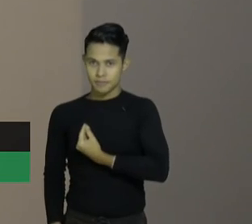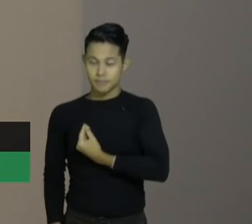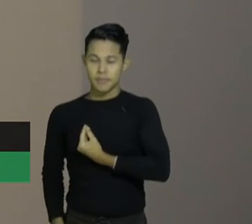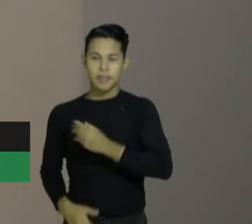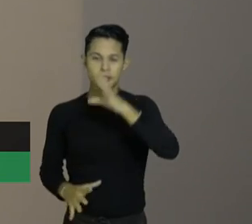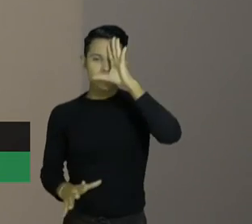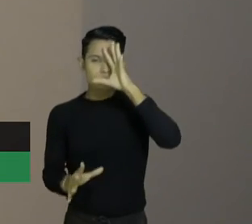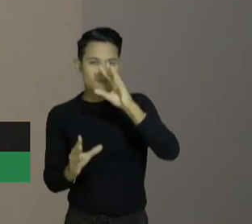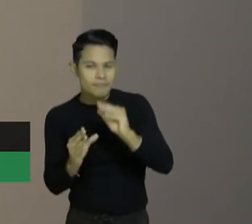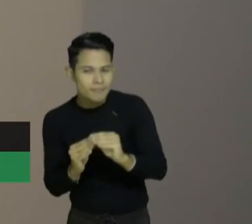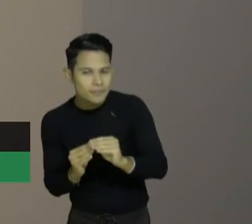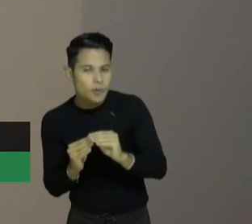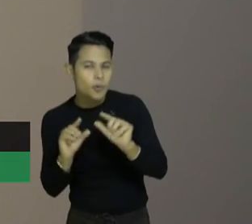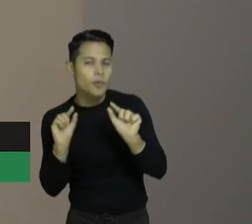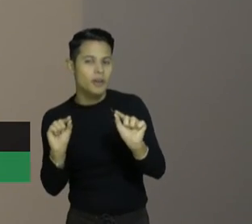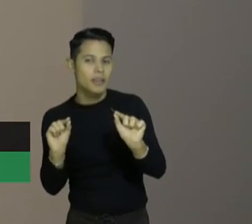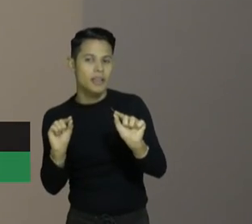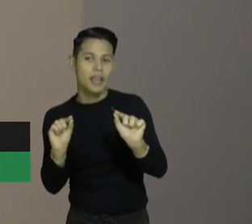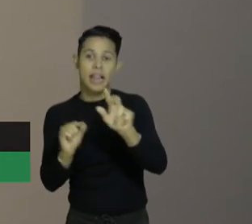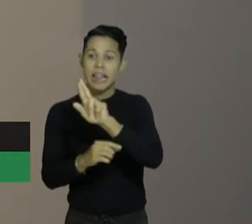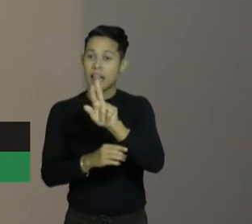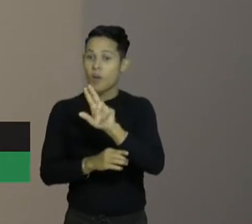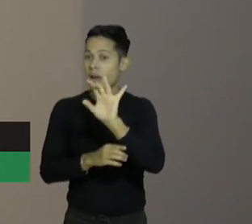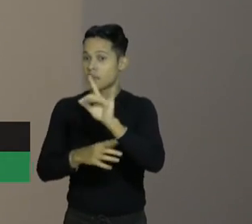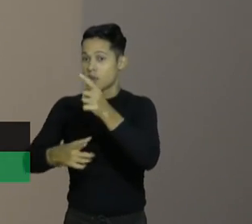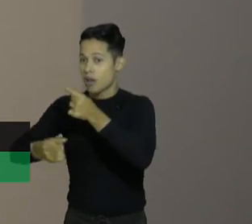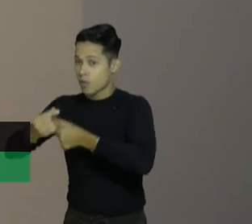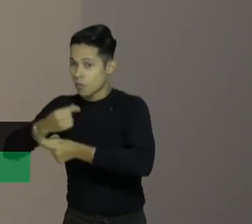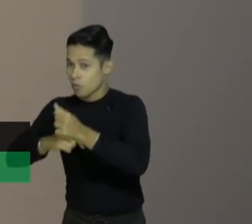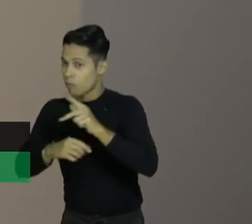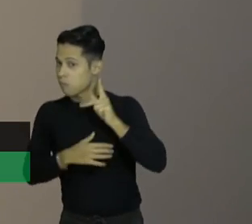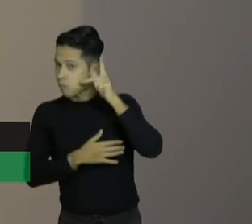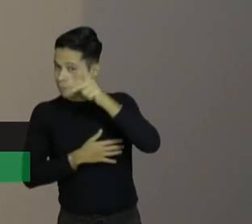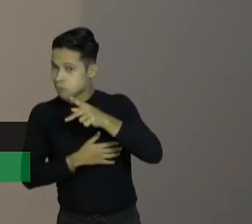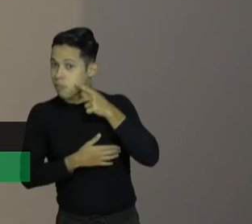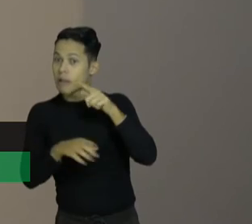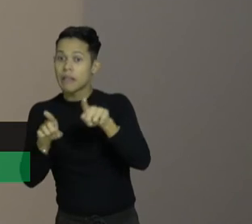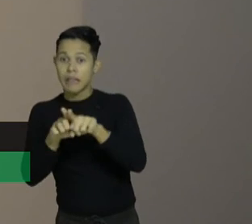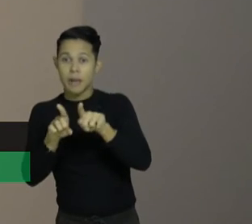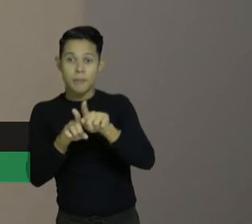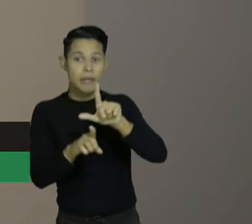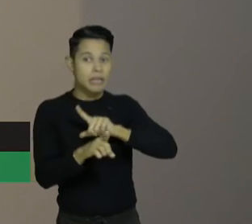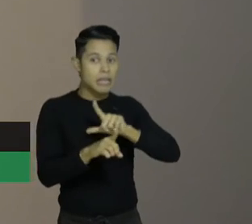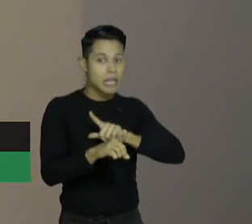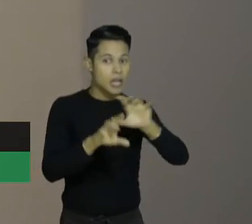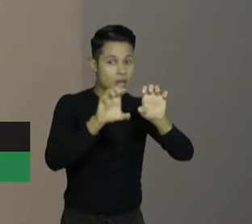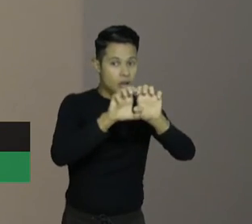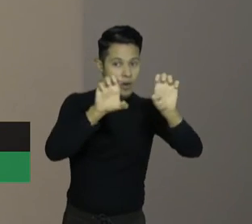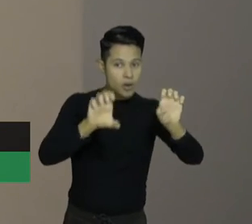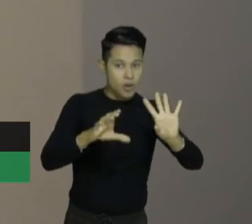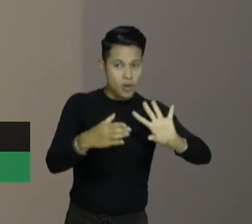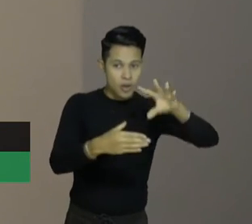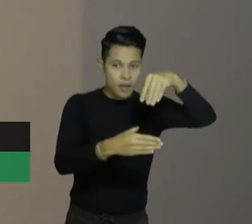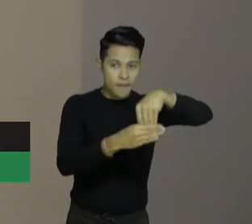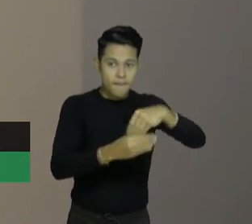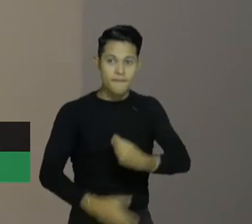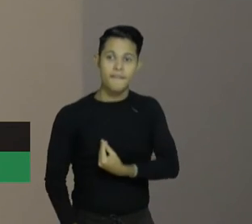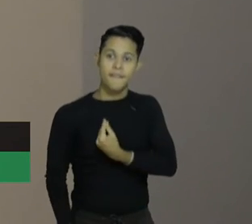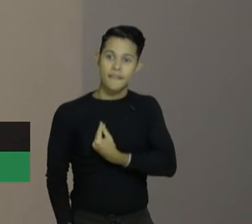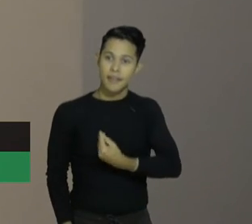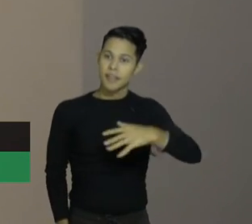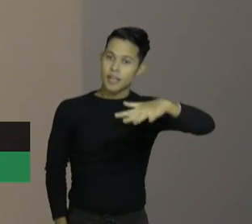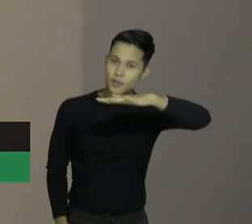uma questão de Economia ou política trata-se de uma questão intrinsecamente ligada à nossa sobrevivência